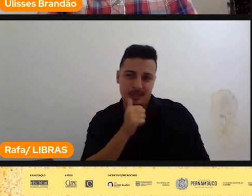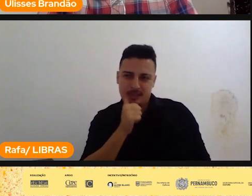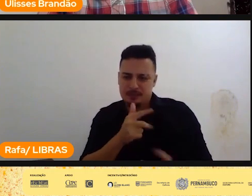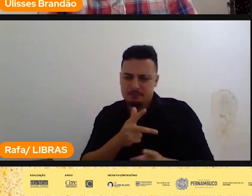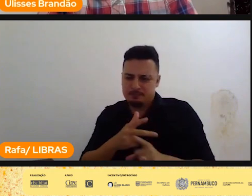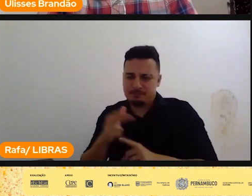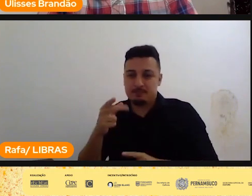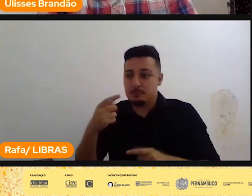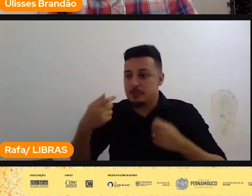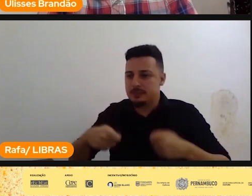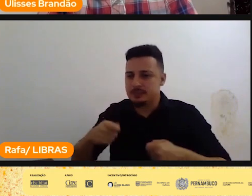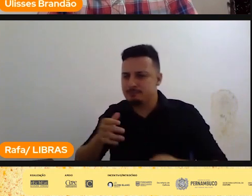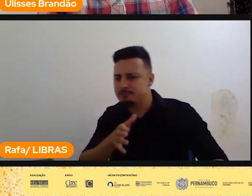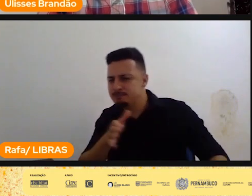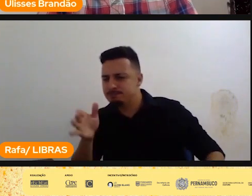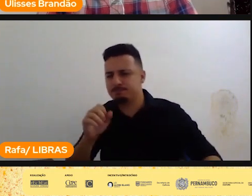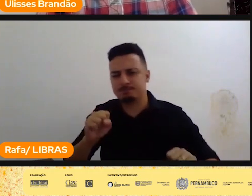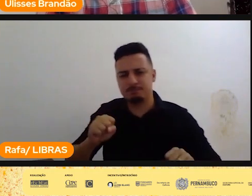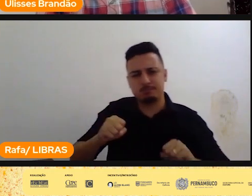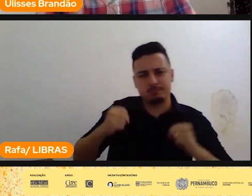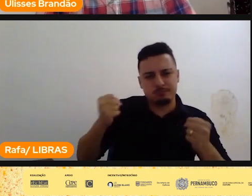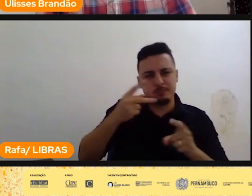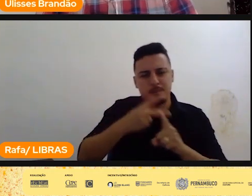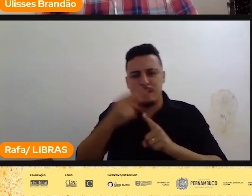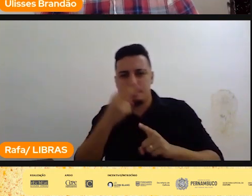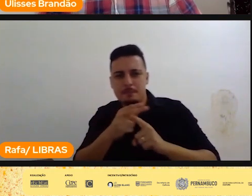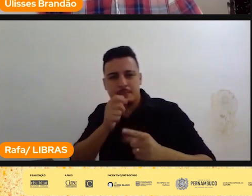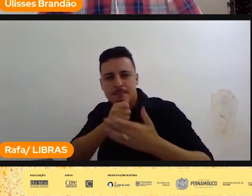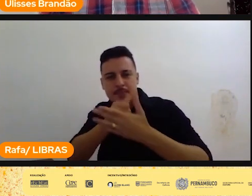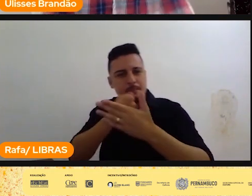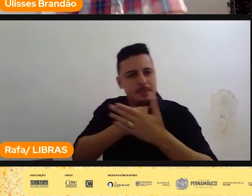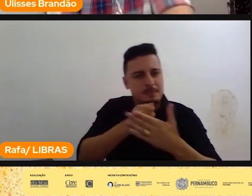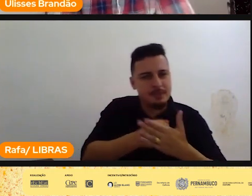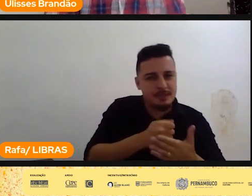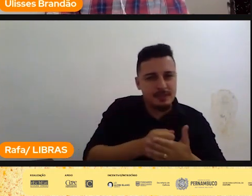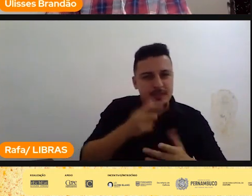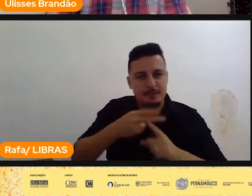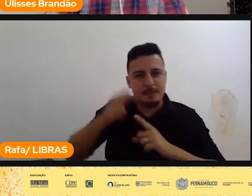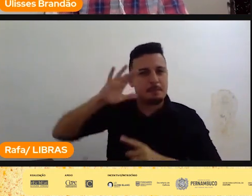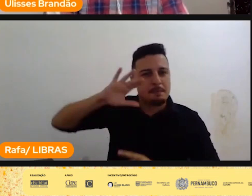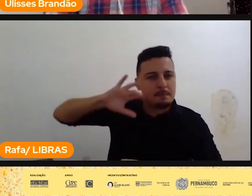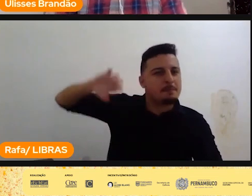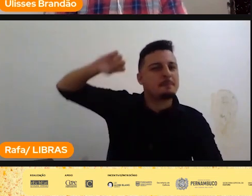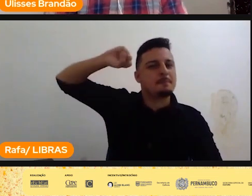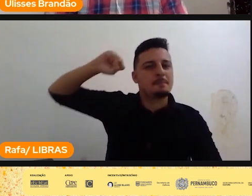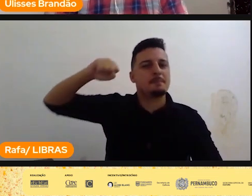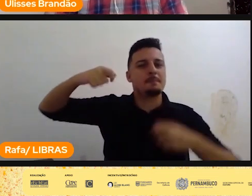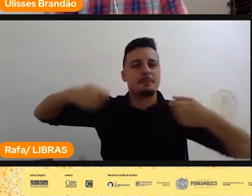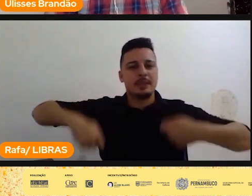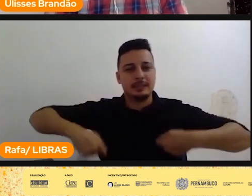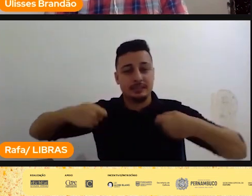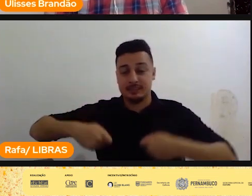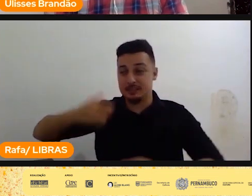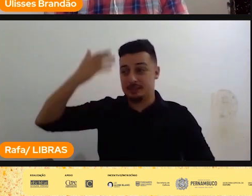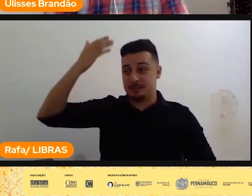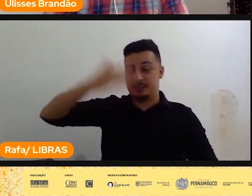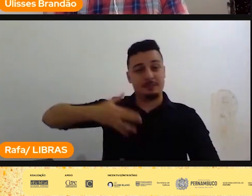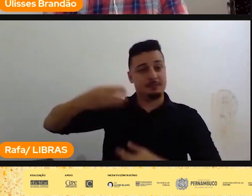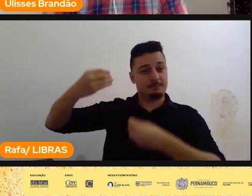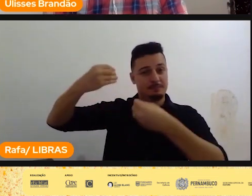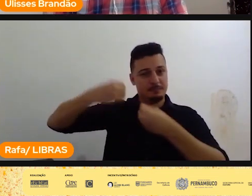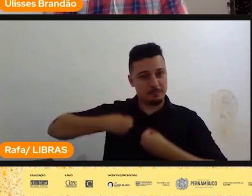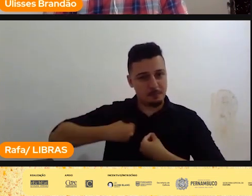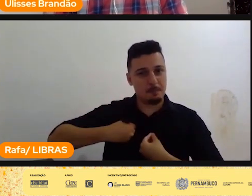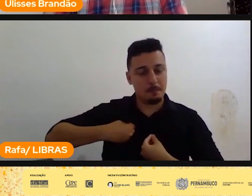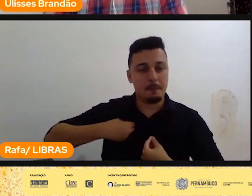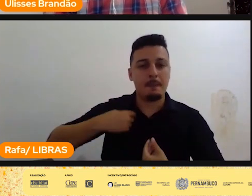ao final para conseguir alcançar lá o grau, o que ele busca, né, a coisa prometida, A